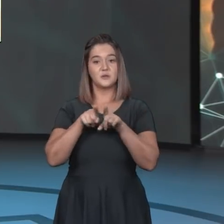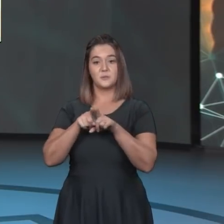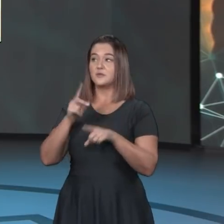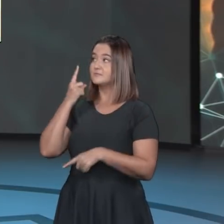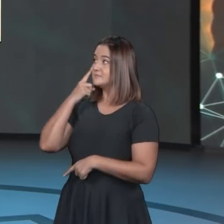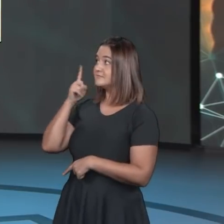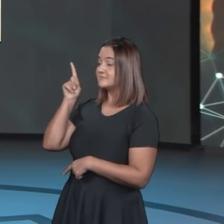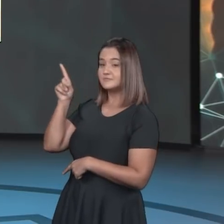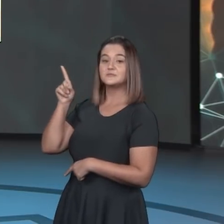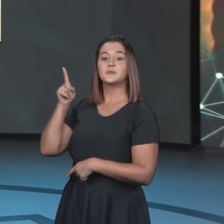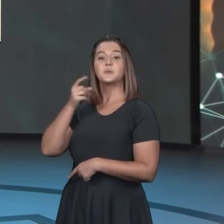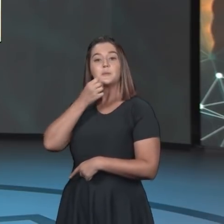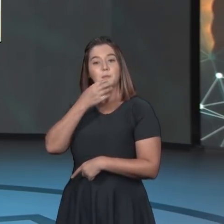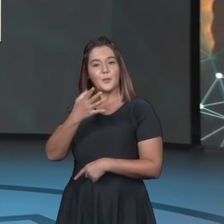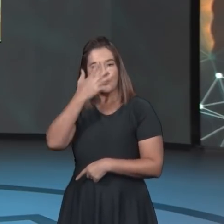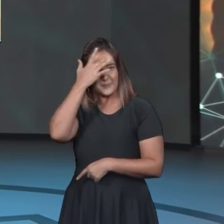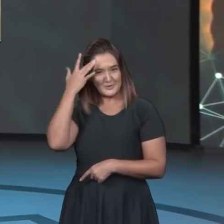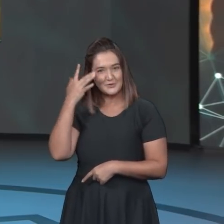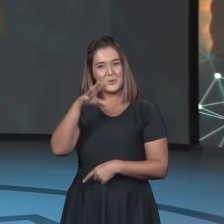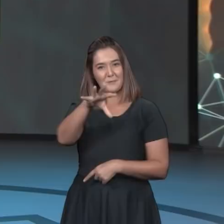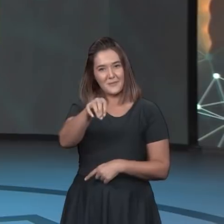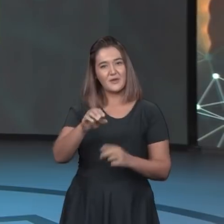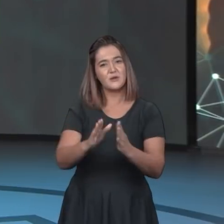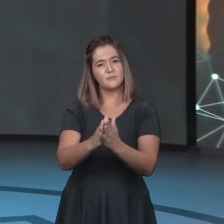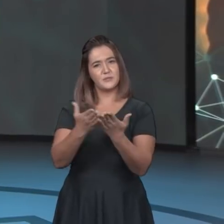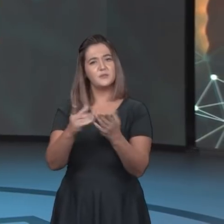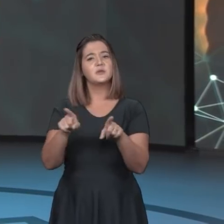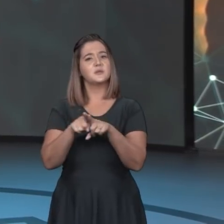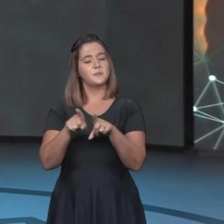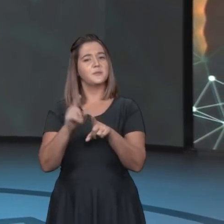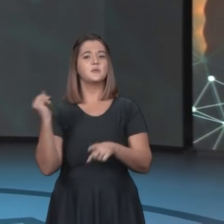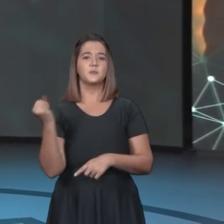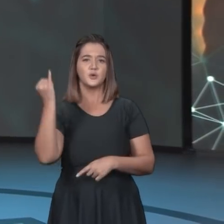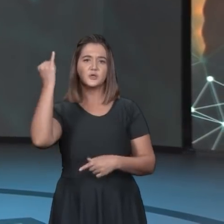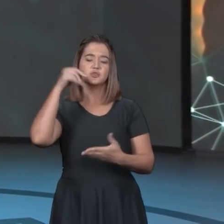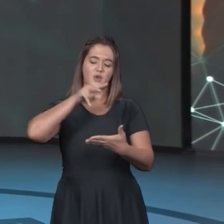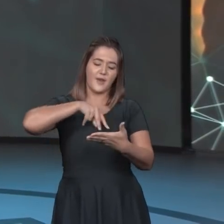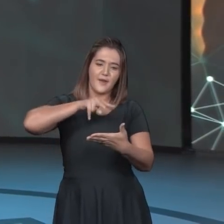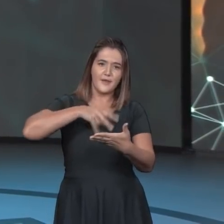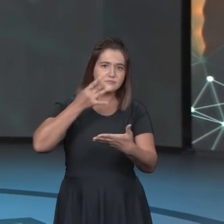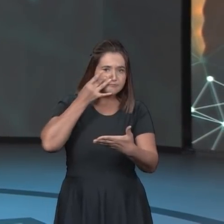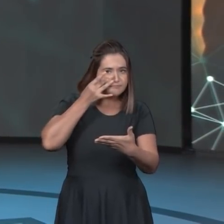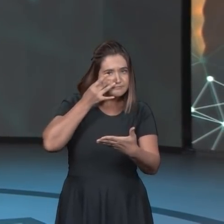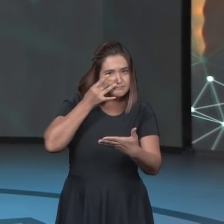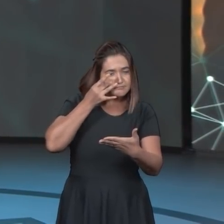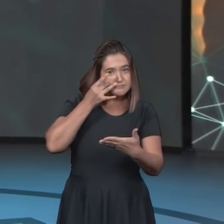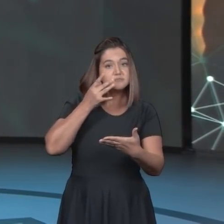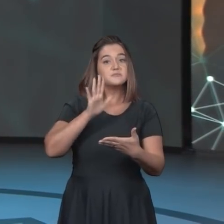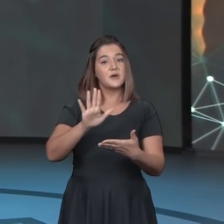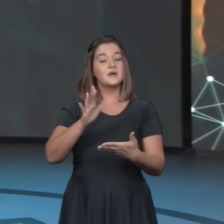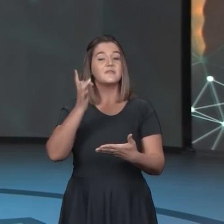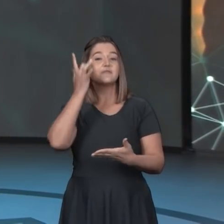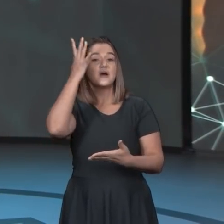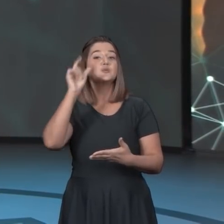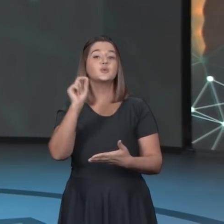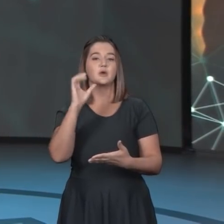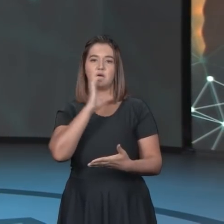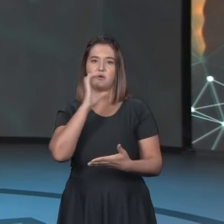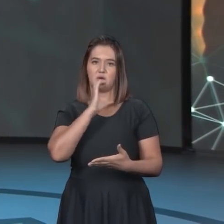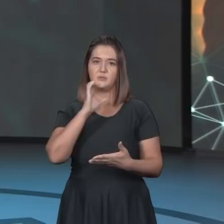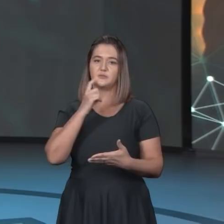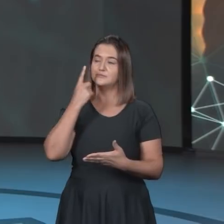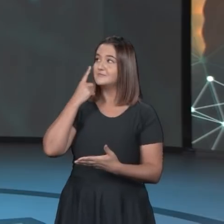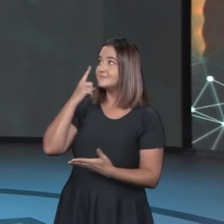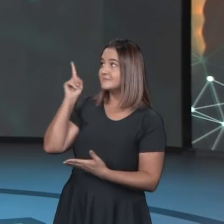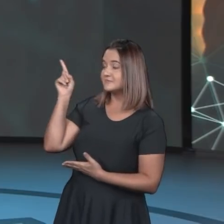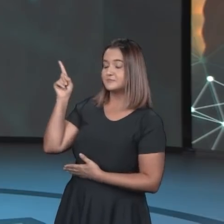que as pessoas vejam a Bíblia na mão, acho que psicologicamente tem um efeito diferente. Mas para facilitar o nosso tempo aqui na TV, vamos ler na